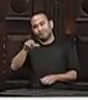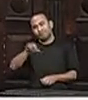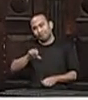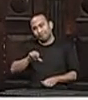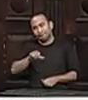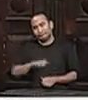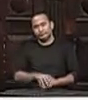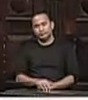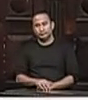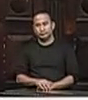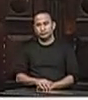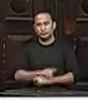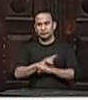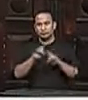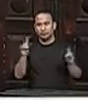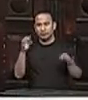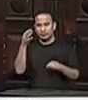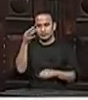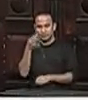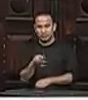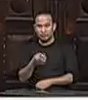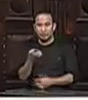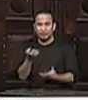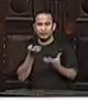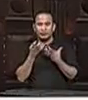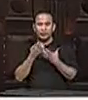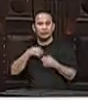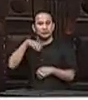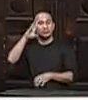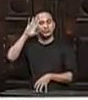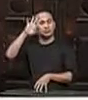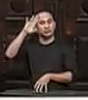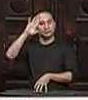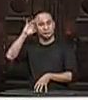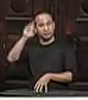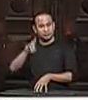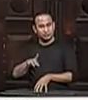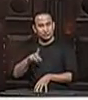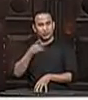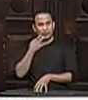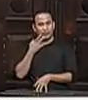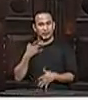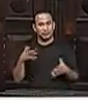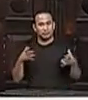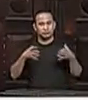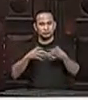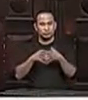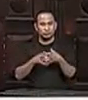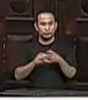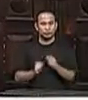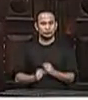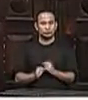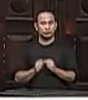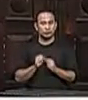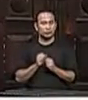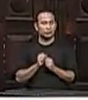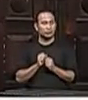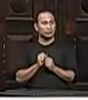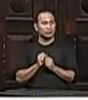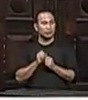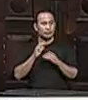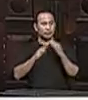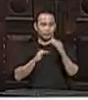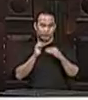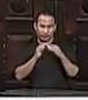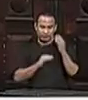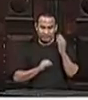infelizmente, não é exatamente aquilo que a gente sonhou, que é da formação de atletas através da inclusão